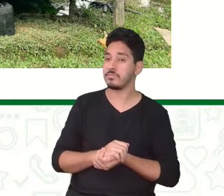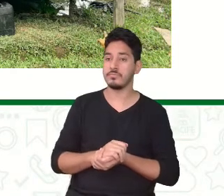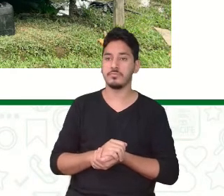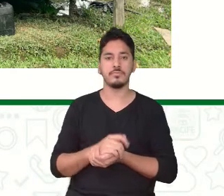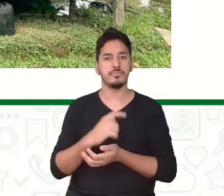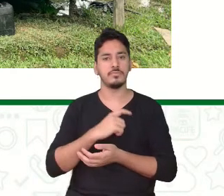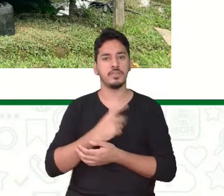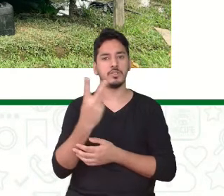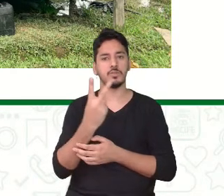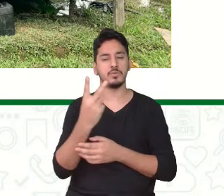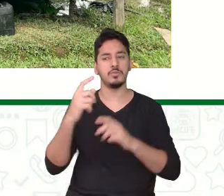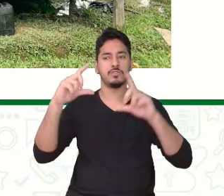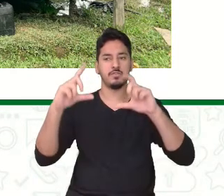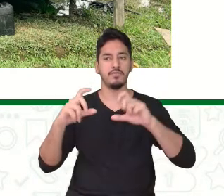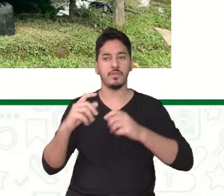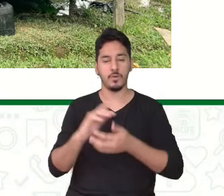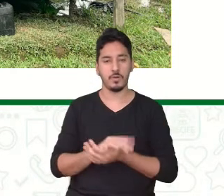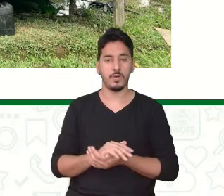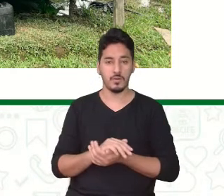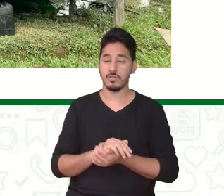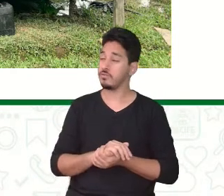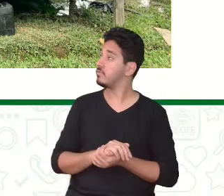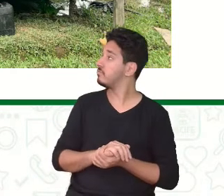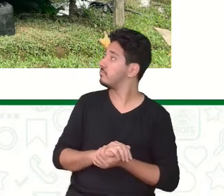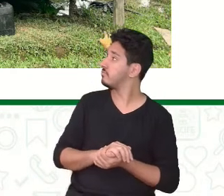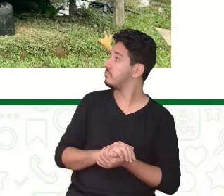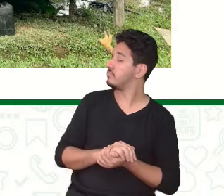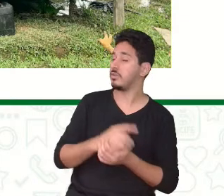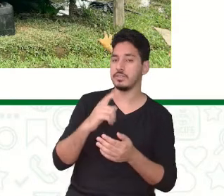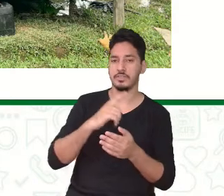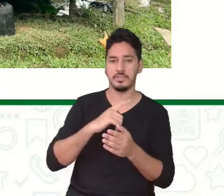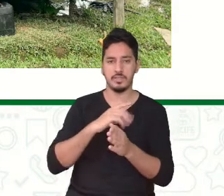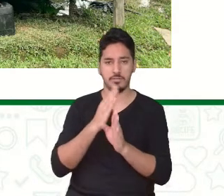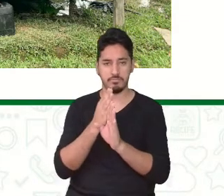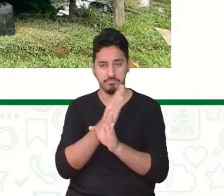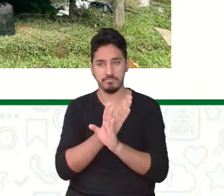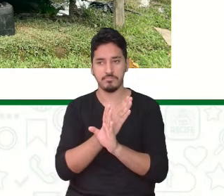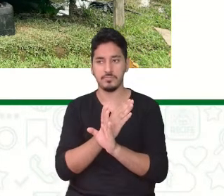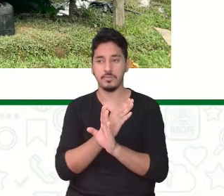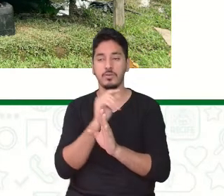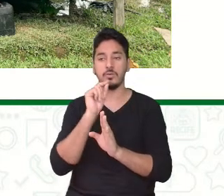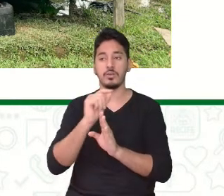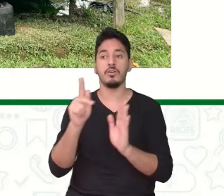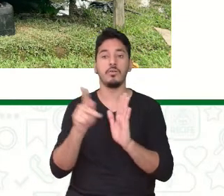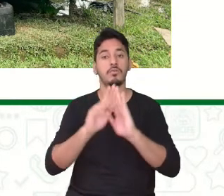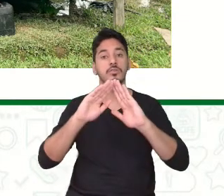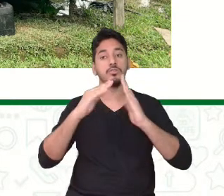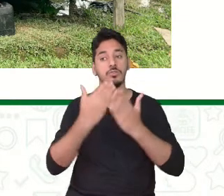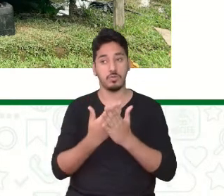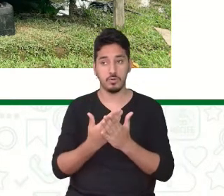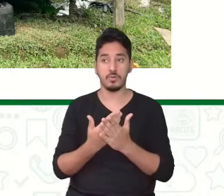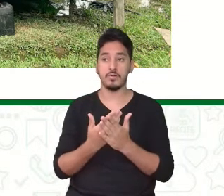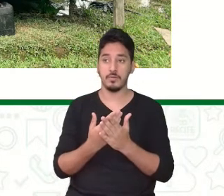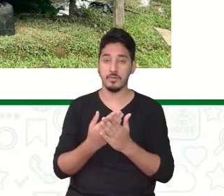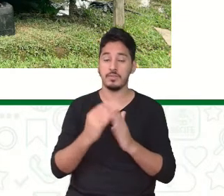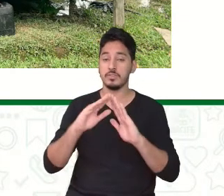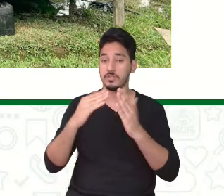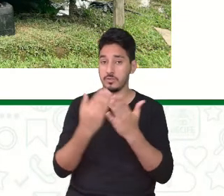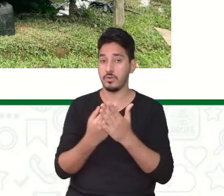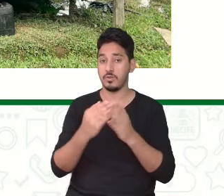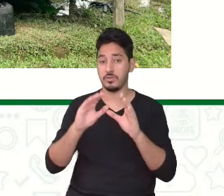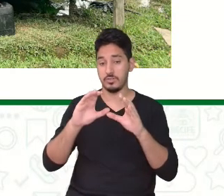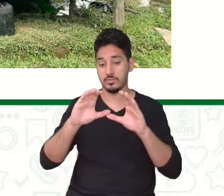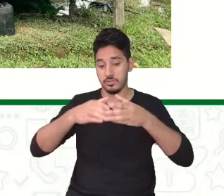duas fotos. Do lado esquerdo, a gente está vendo o que aqui? É uma escola. Essa é a escola dessa aldeia que eu